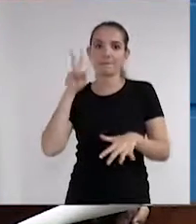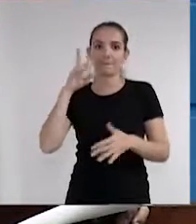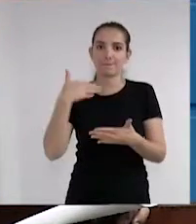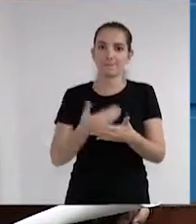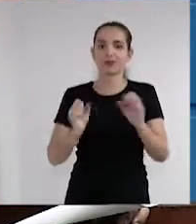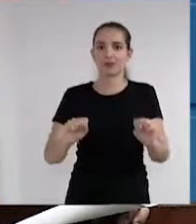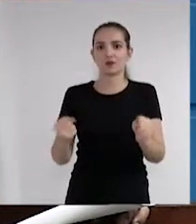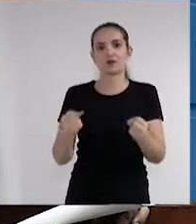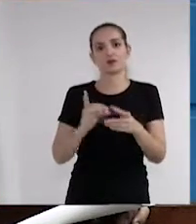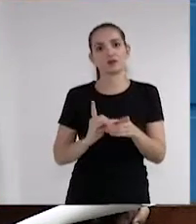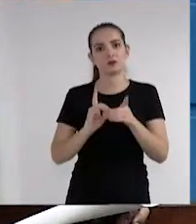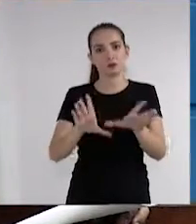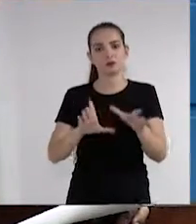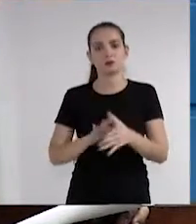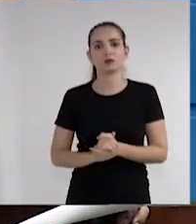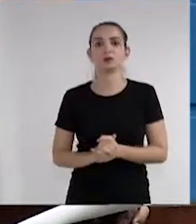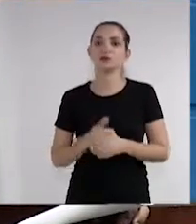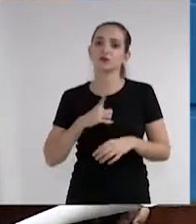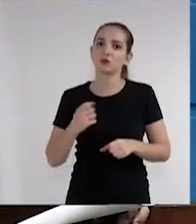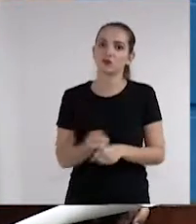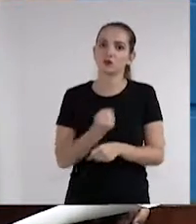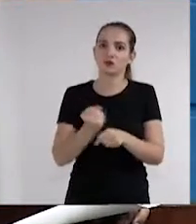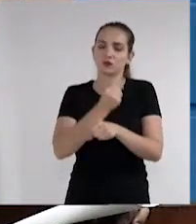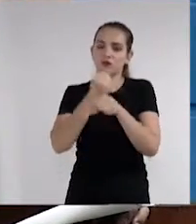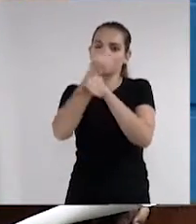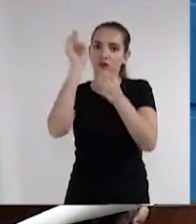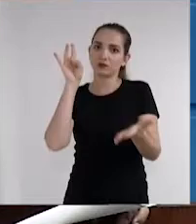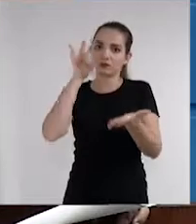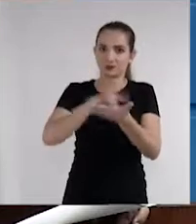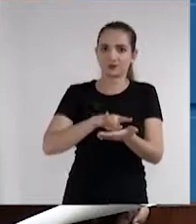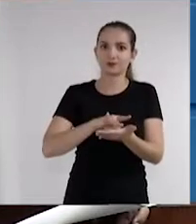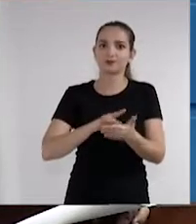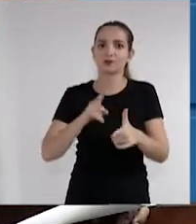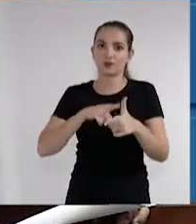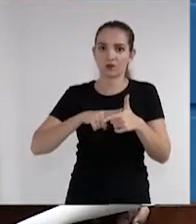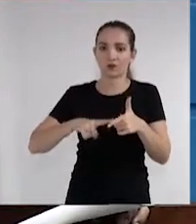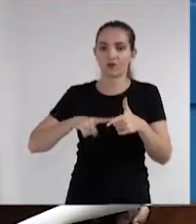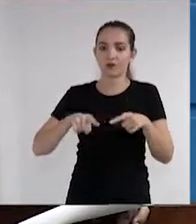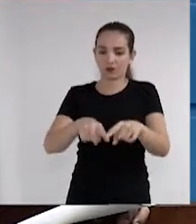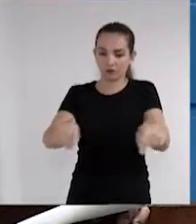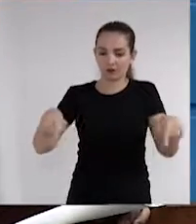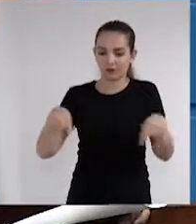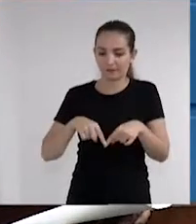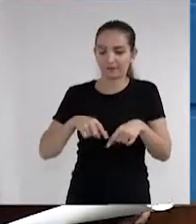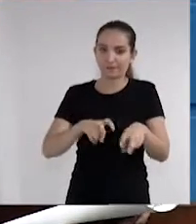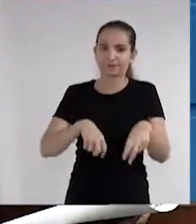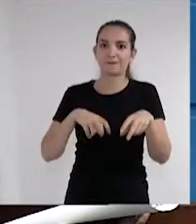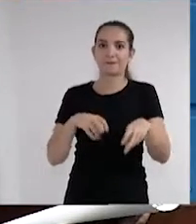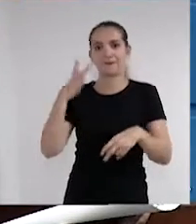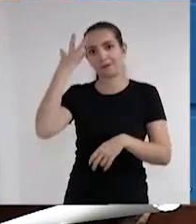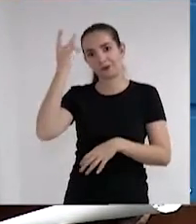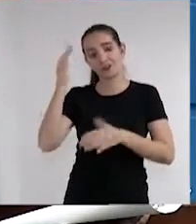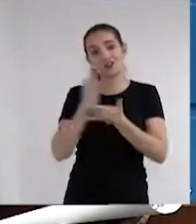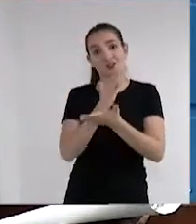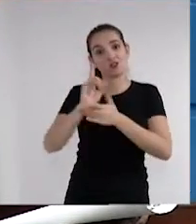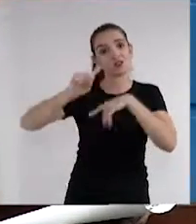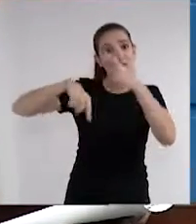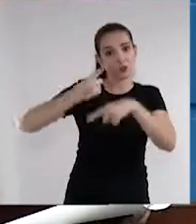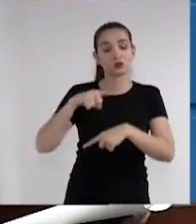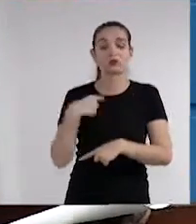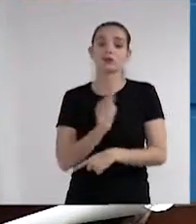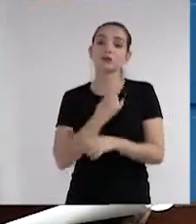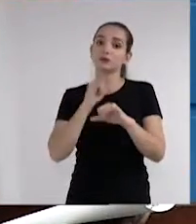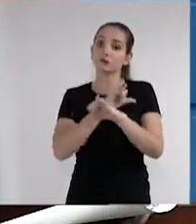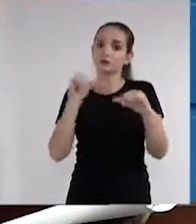na defesa da democracia, na construção efetiva da reforma agrária. E amanhã, talvez amanhã ou depois, nós vamos